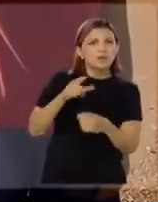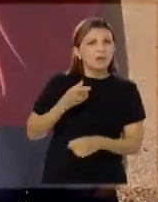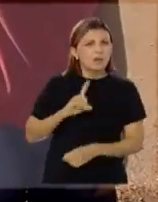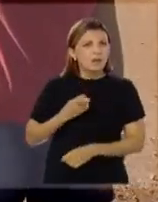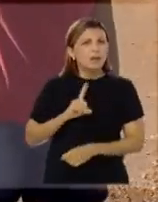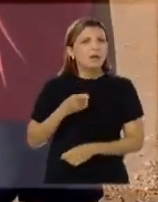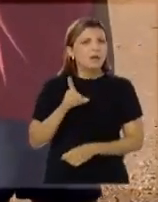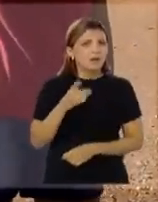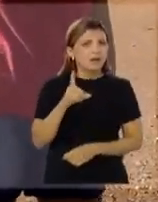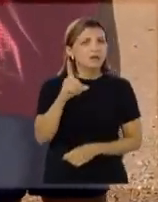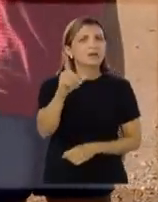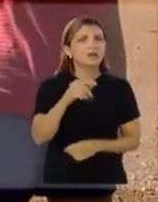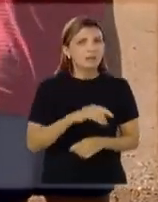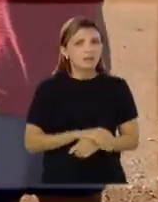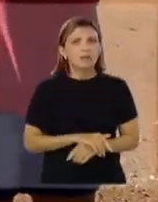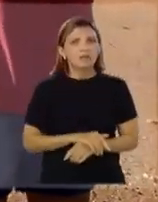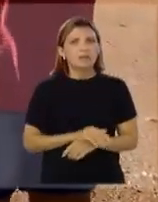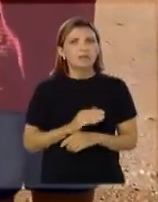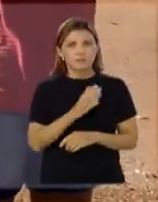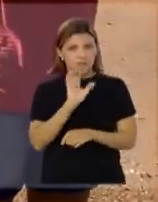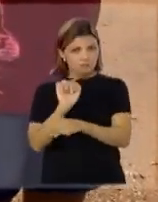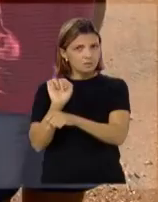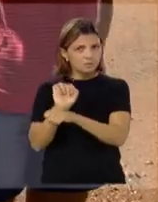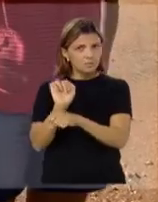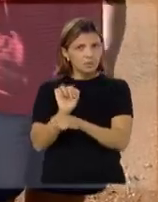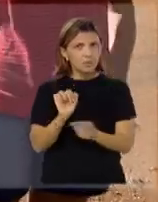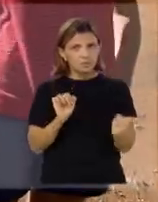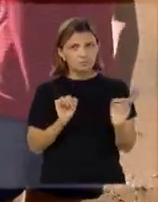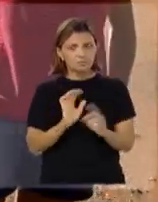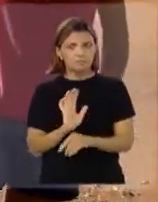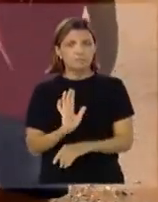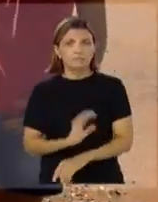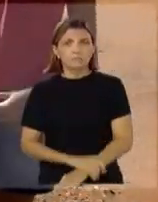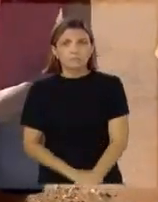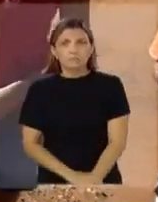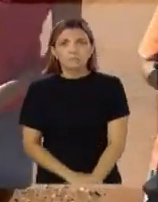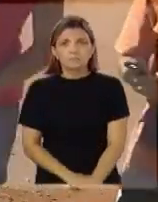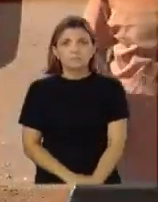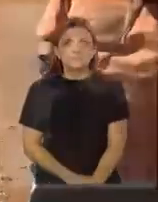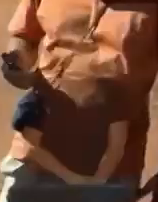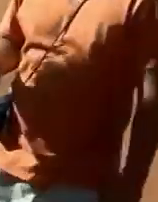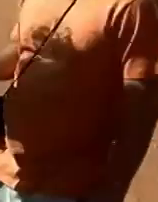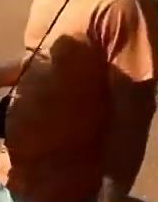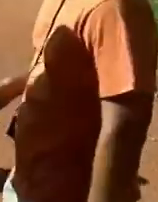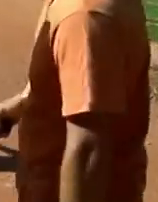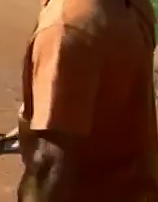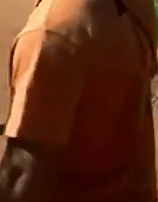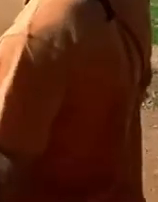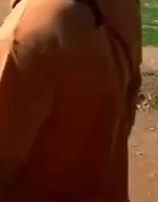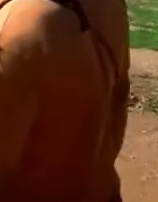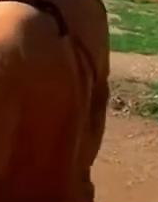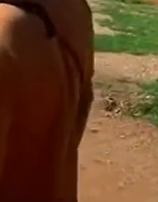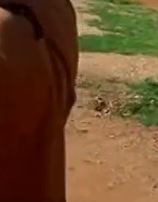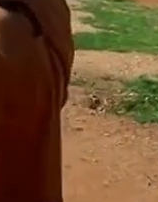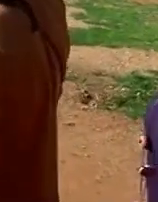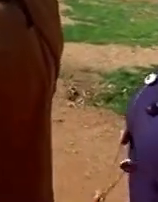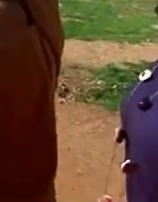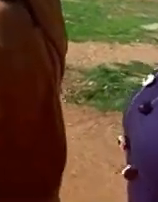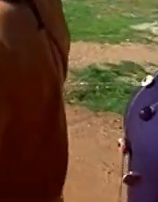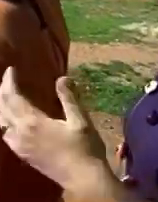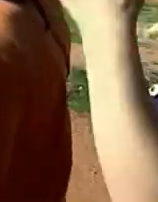de gasolina? Esse mesmo. Ih, é uma pernada boa. Nossa. Espera aí que eu já volto. Tá bom. Ele vai